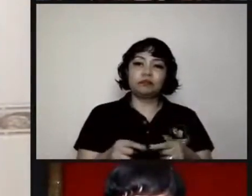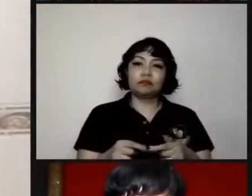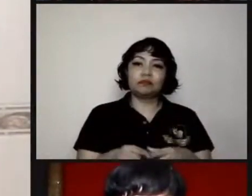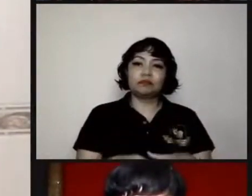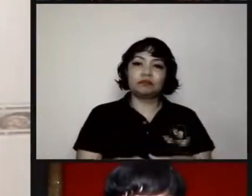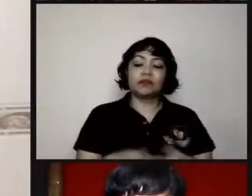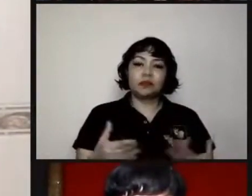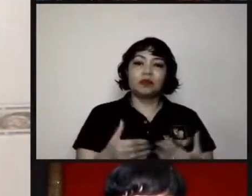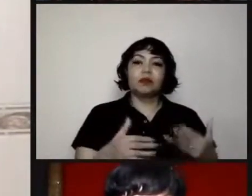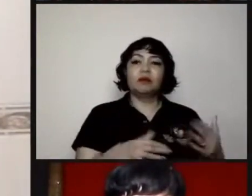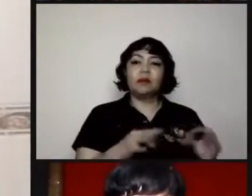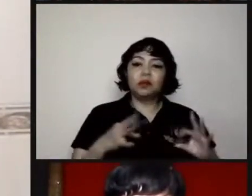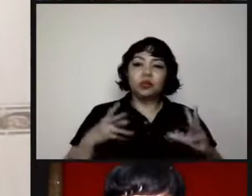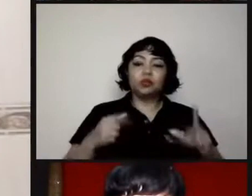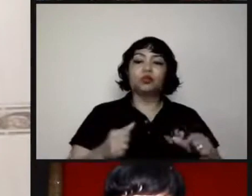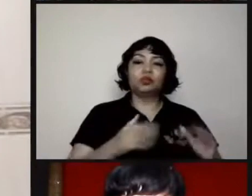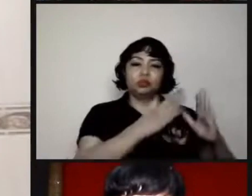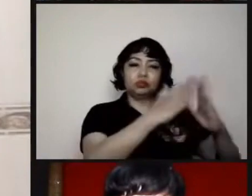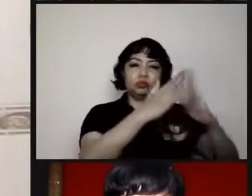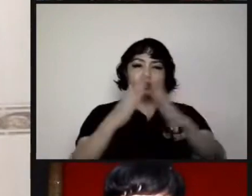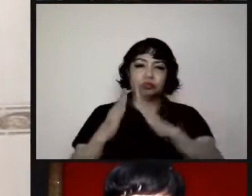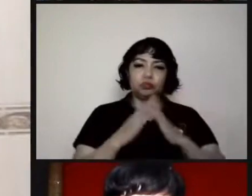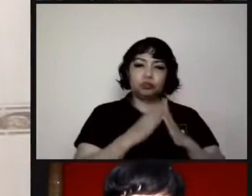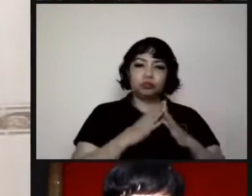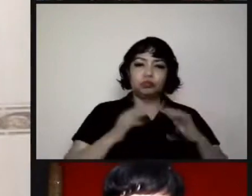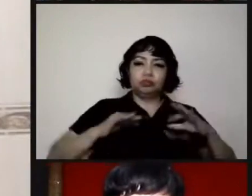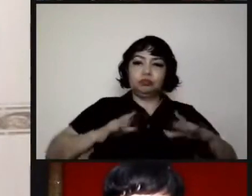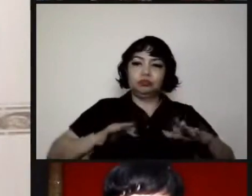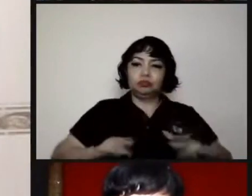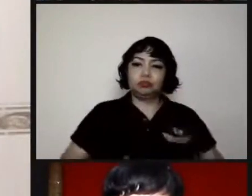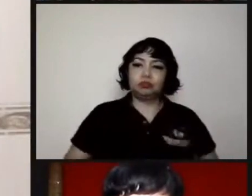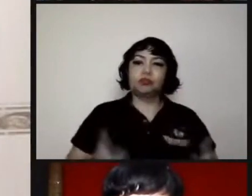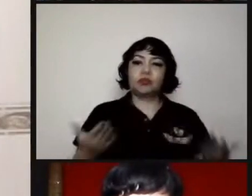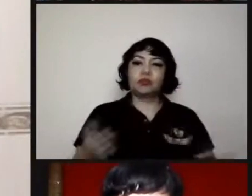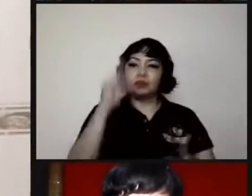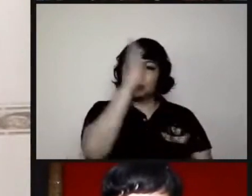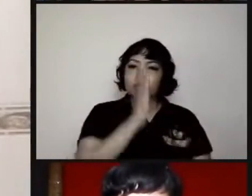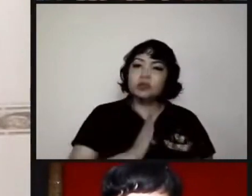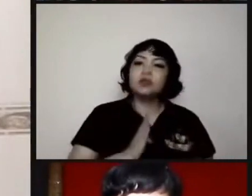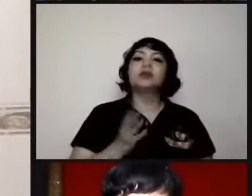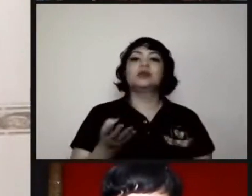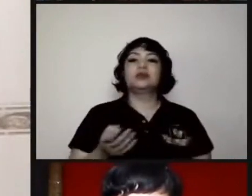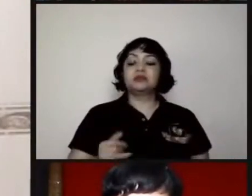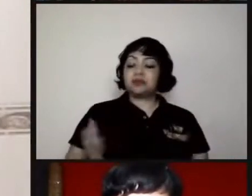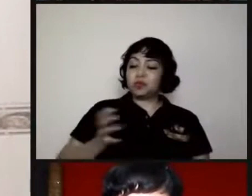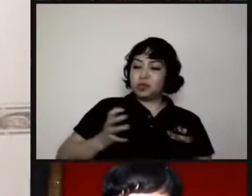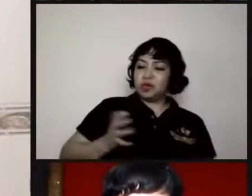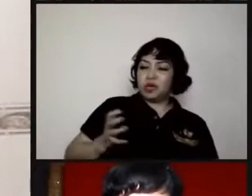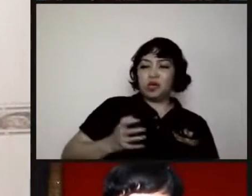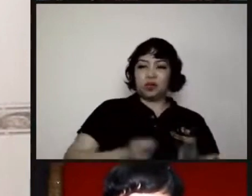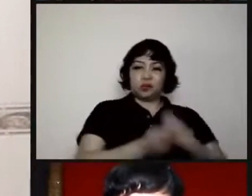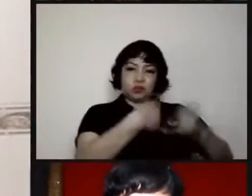para os moradores, né, para os brasileiros também, uma forma, né, assim, os pequenos burgueses, os pequenos